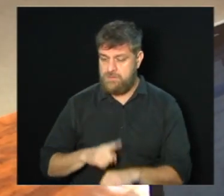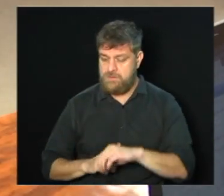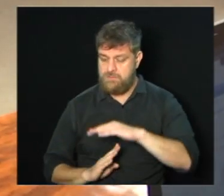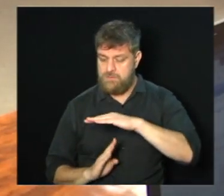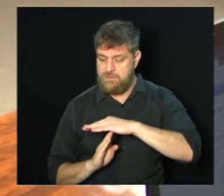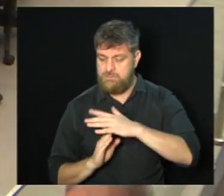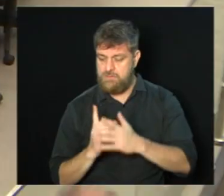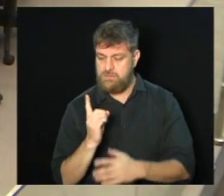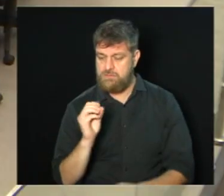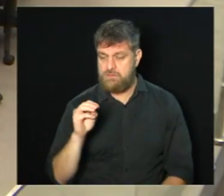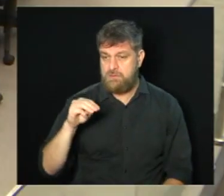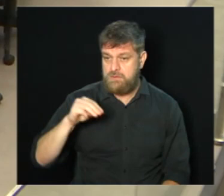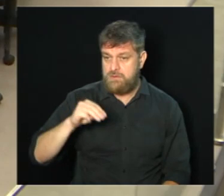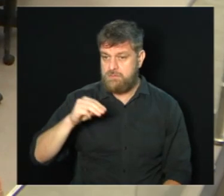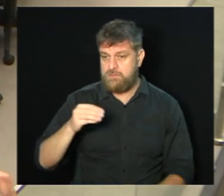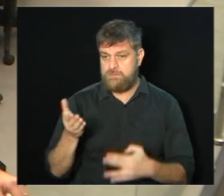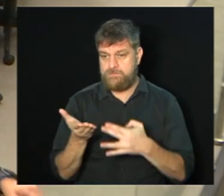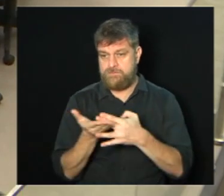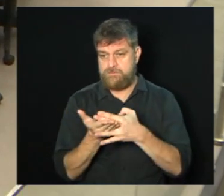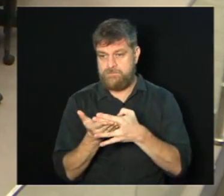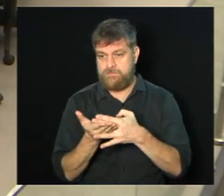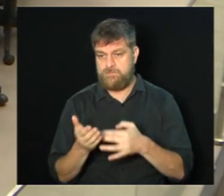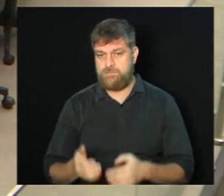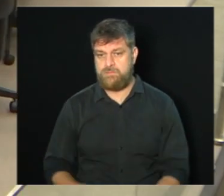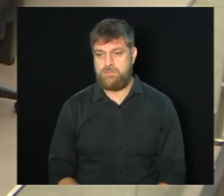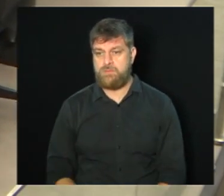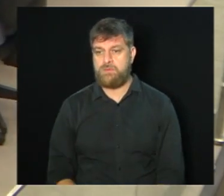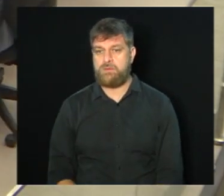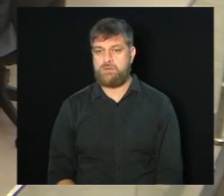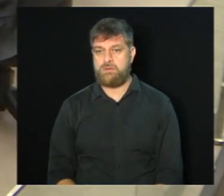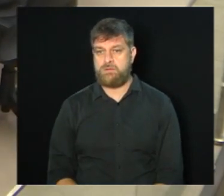minutos. Deferido. Marcelo.